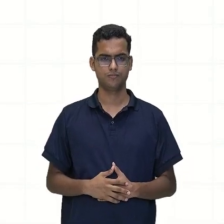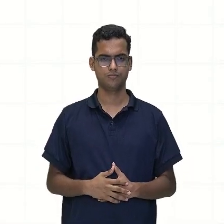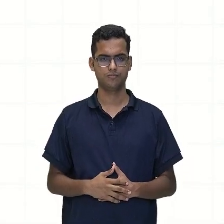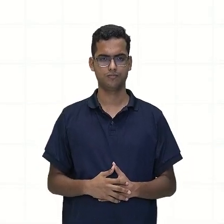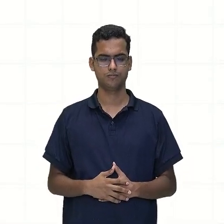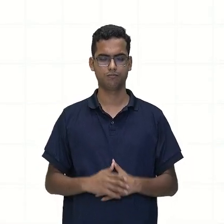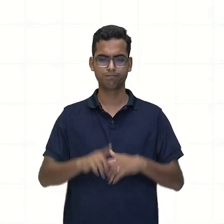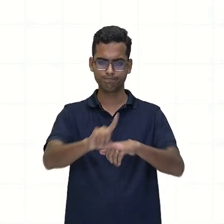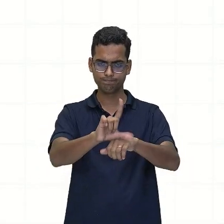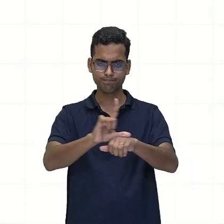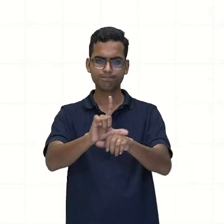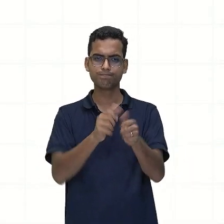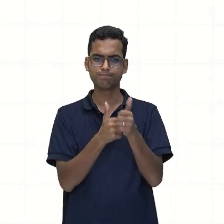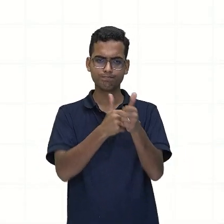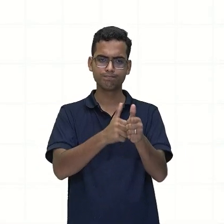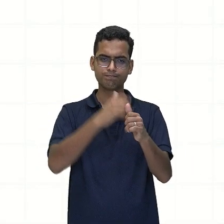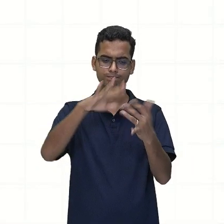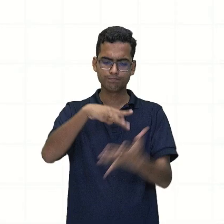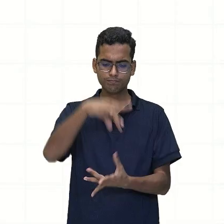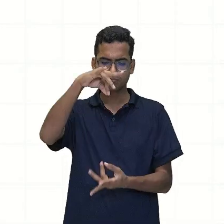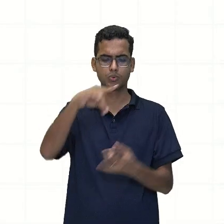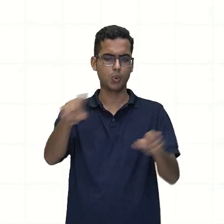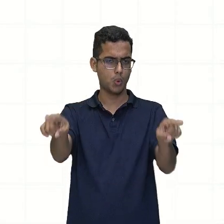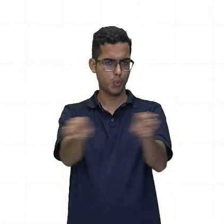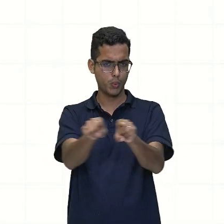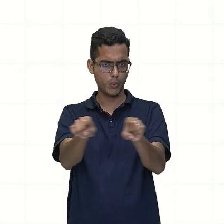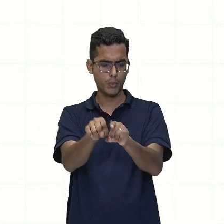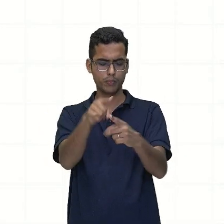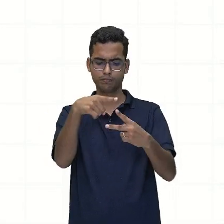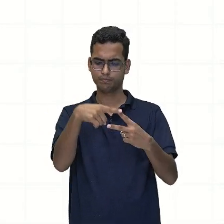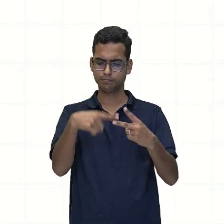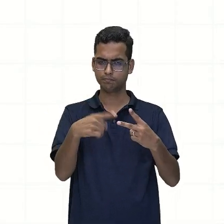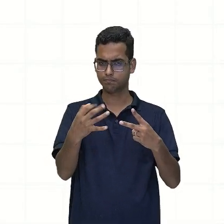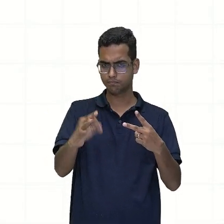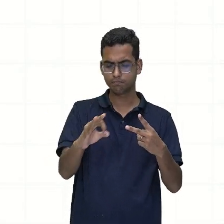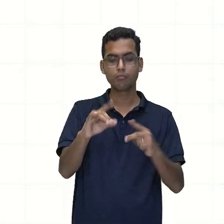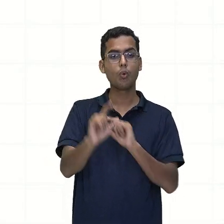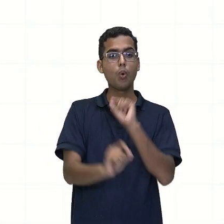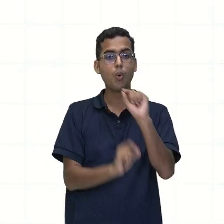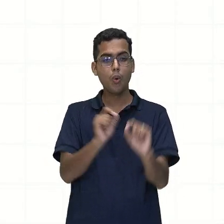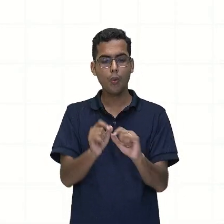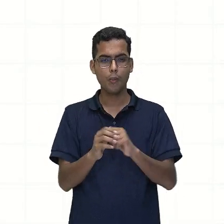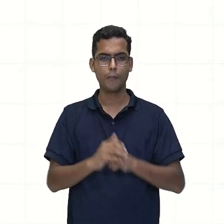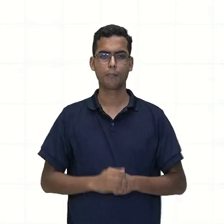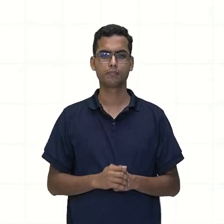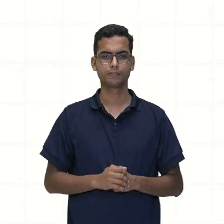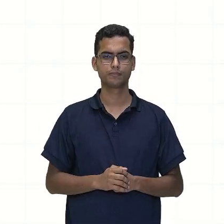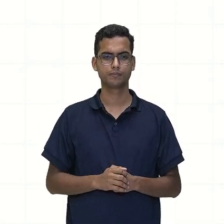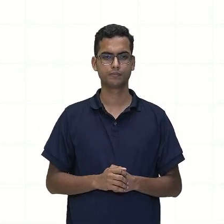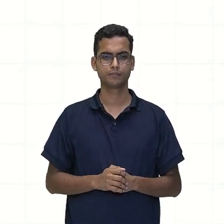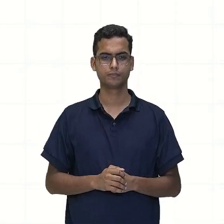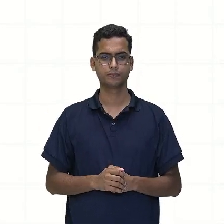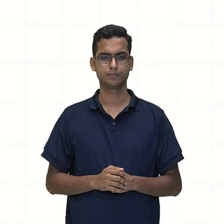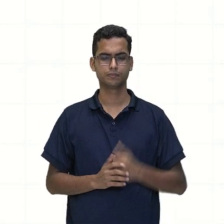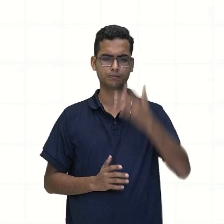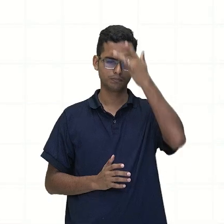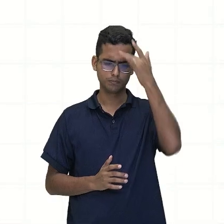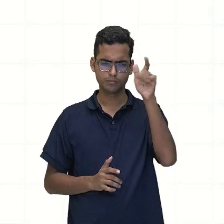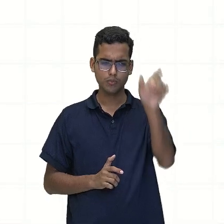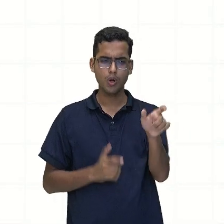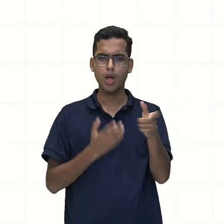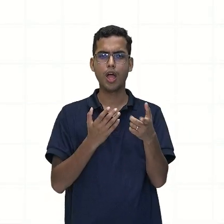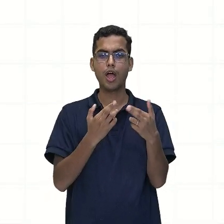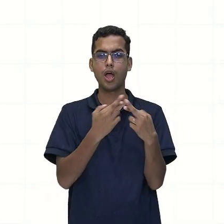E quando pensamos nessa dimensão do espiritual, é a pessoa enquanto uma espécie de guia